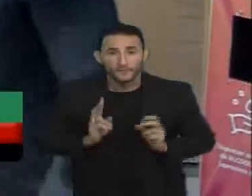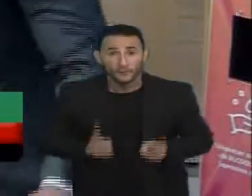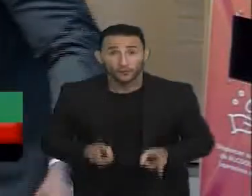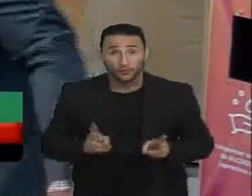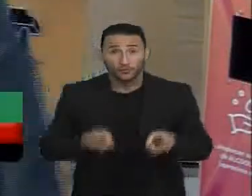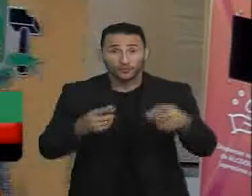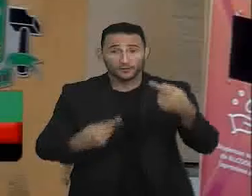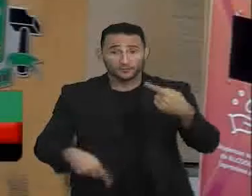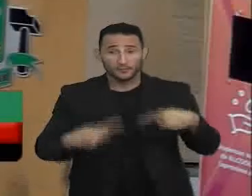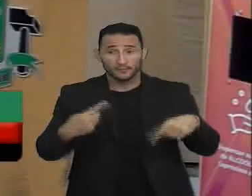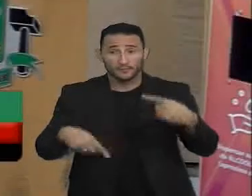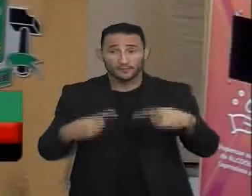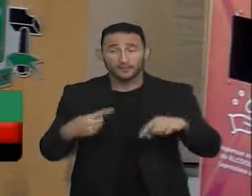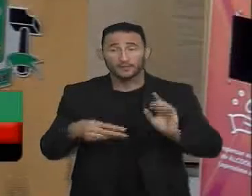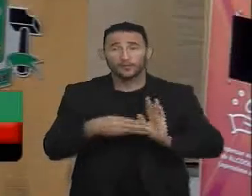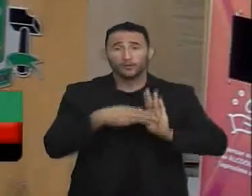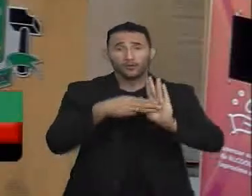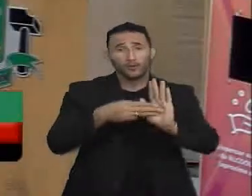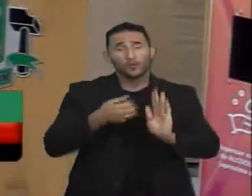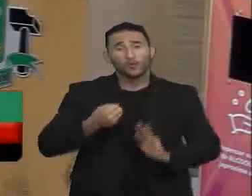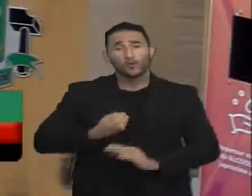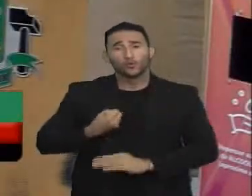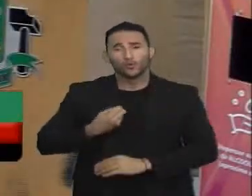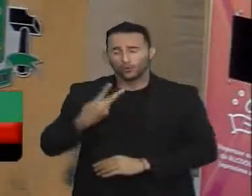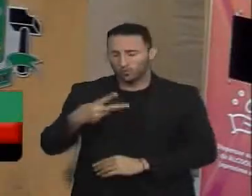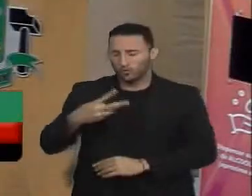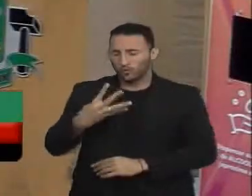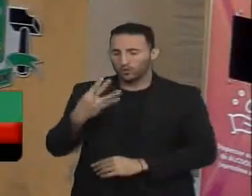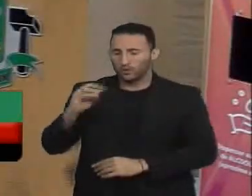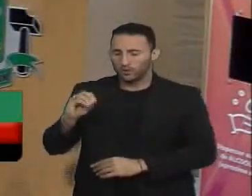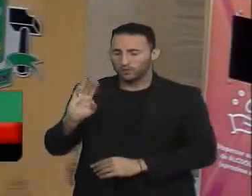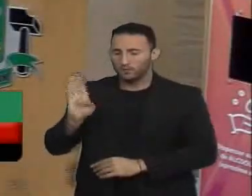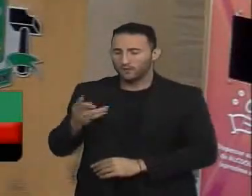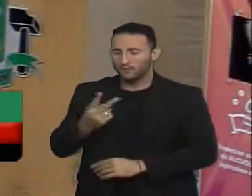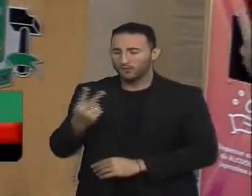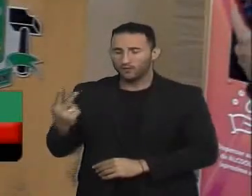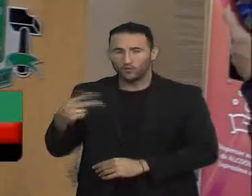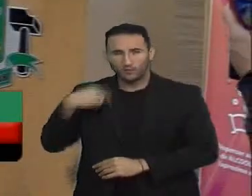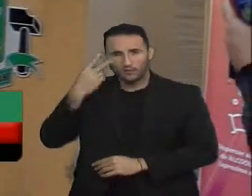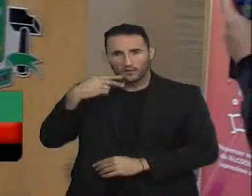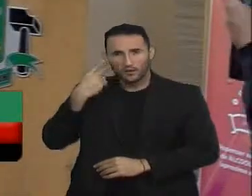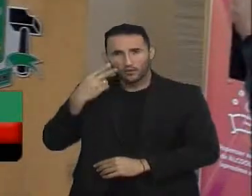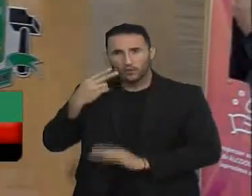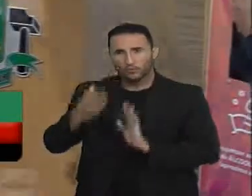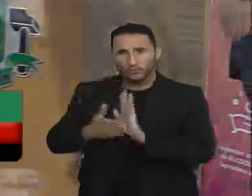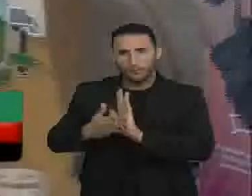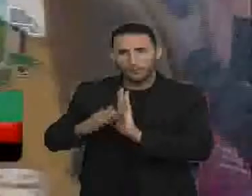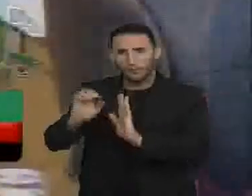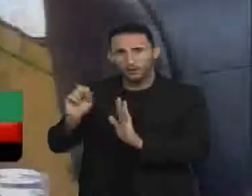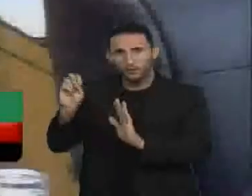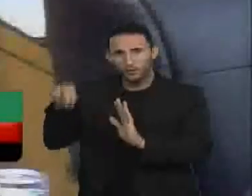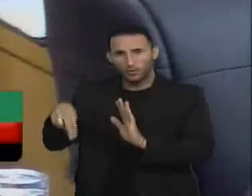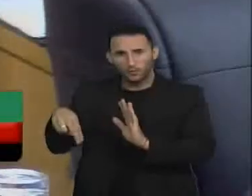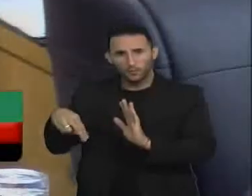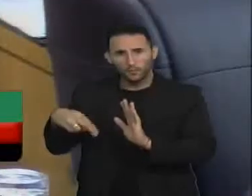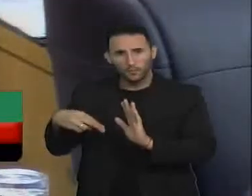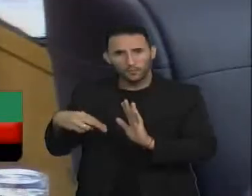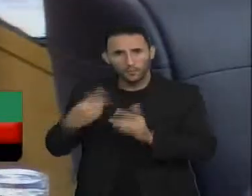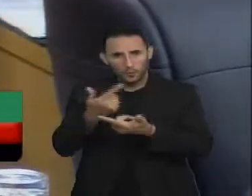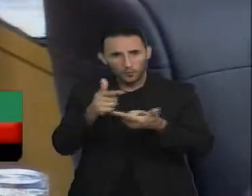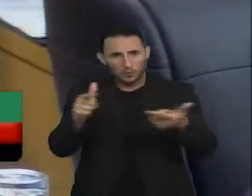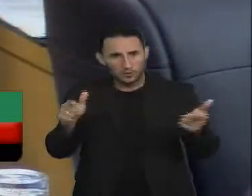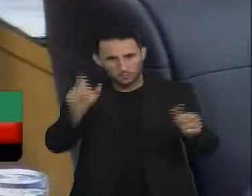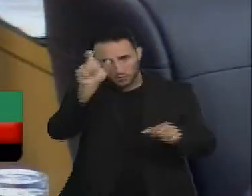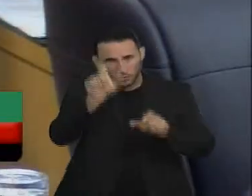Continua em discussão a moção de número 240/22, de autoria do vereador Hermes Osasco.